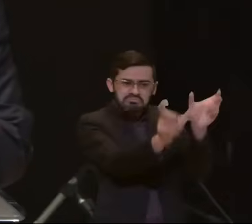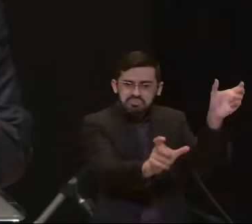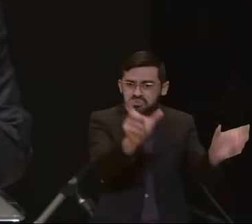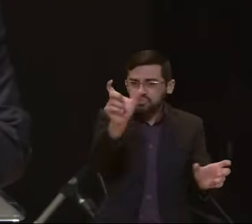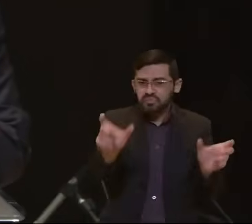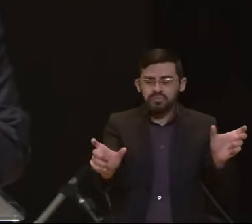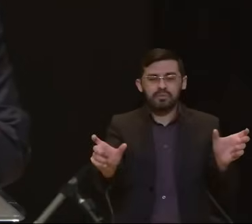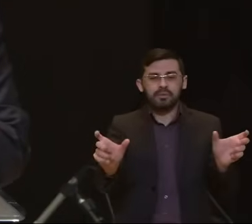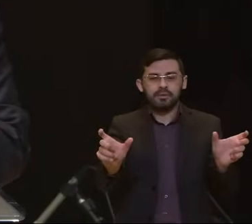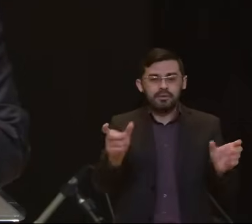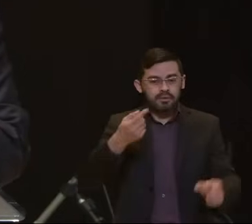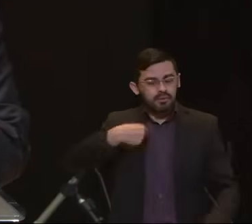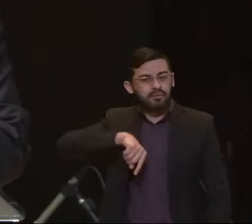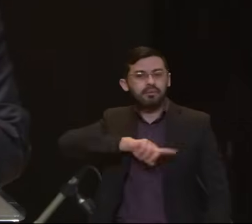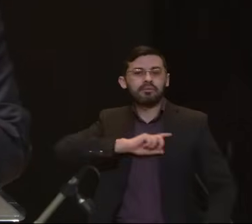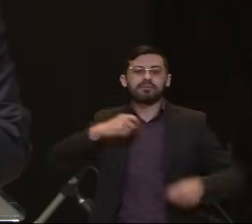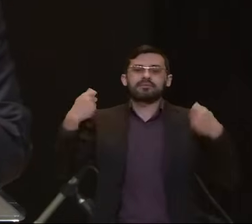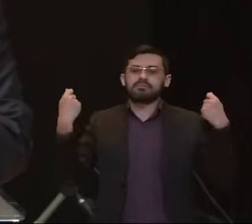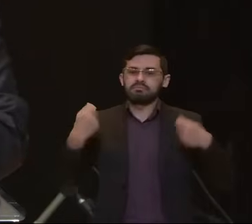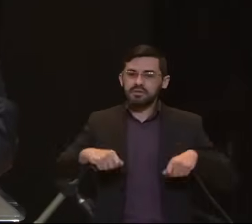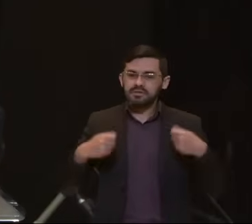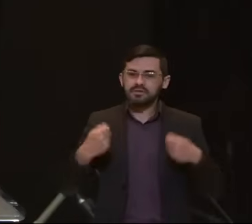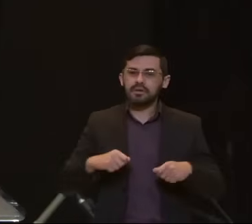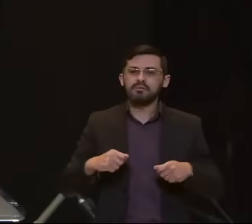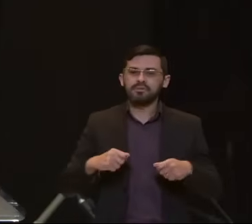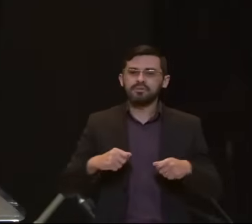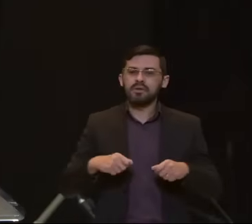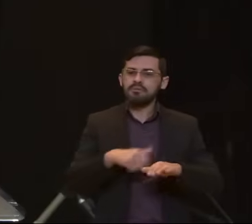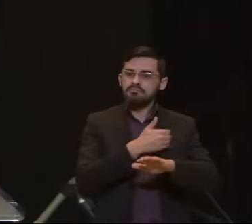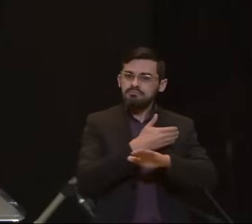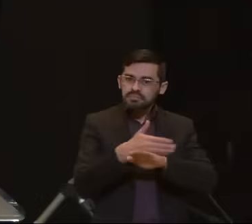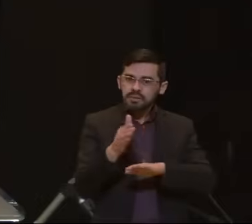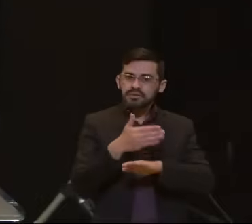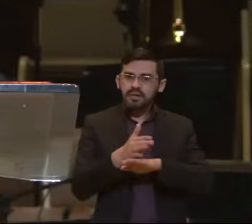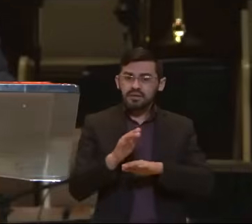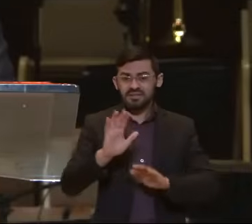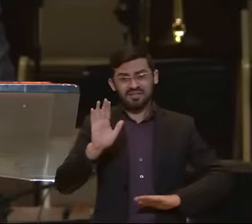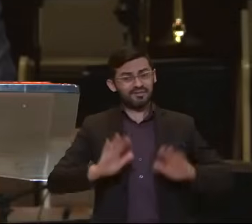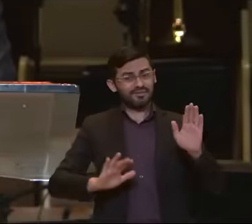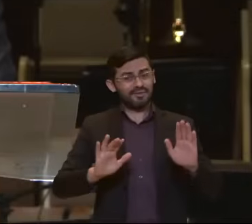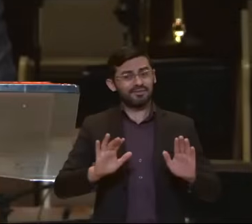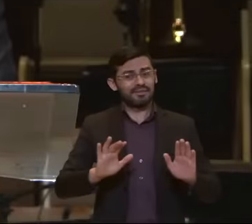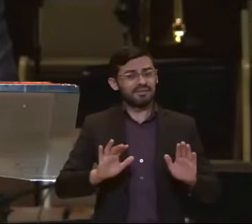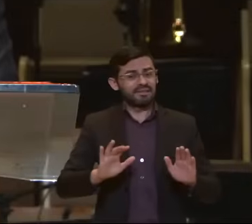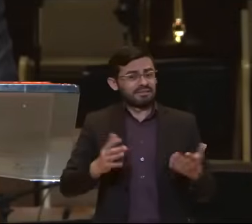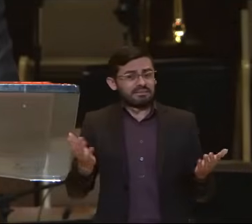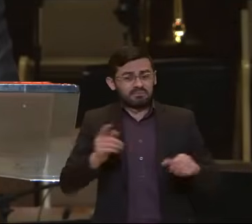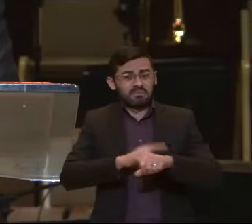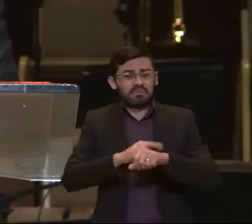assim por diante. E às vezes você vai ficar numa situação horrível,